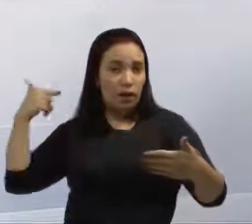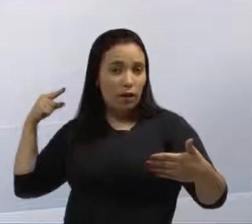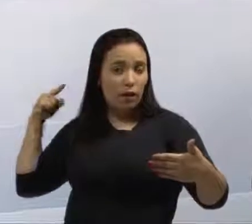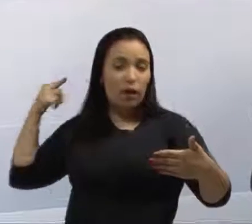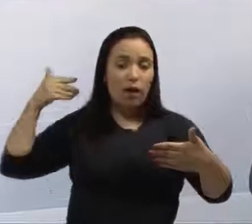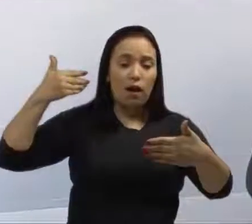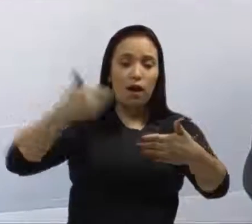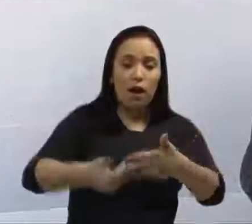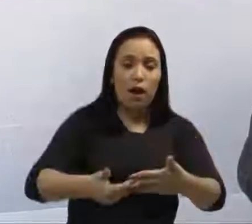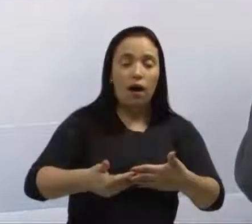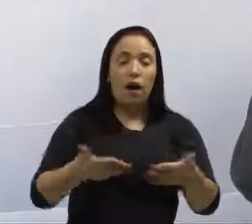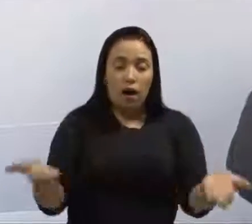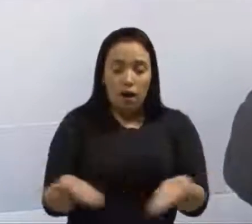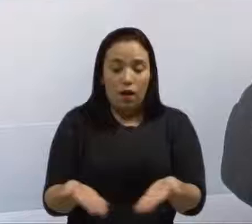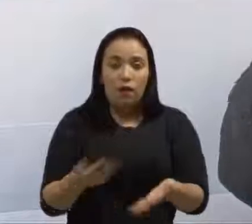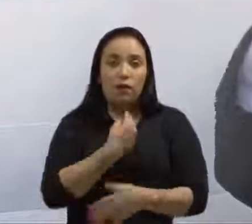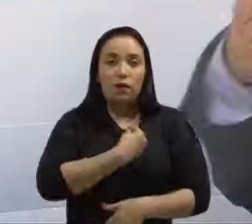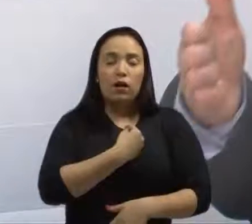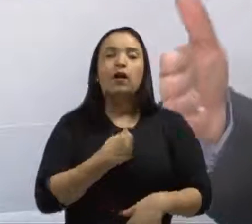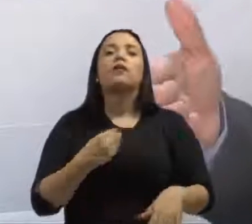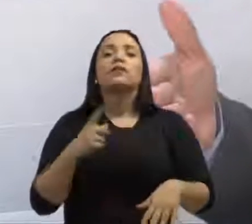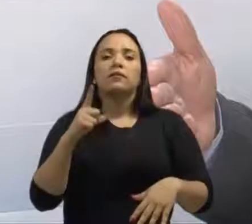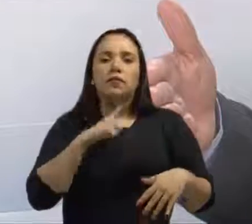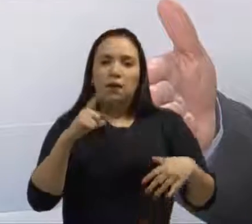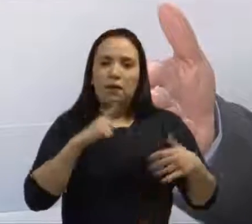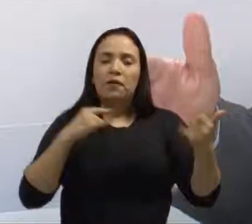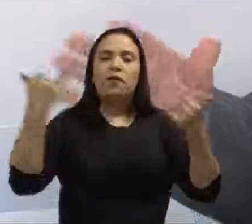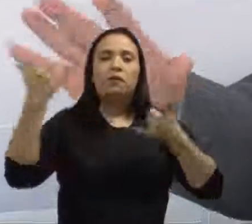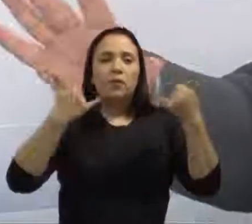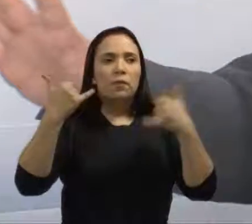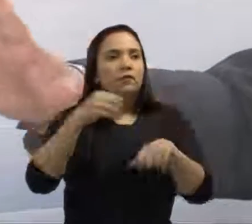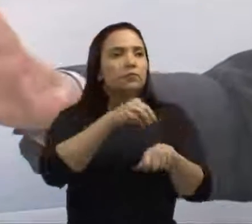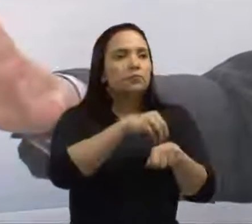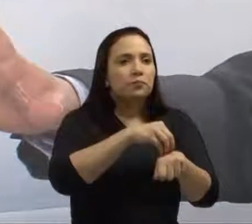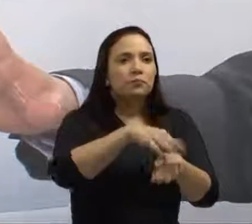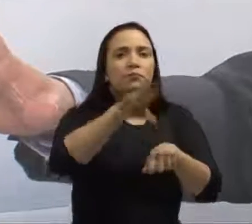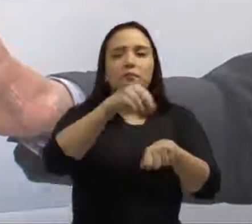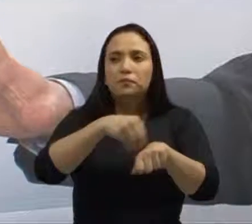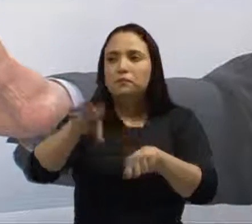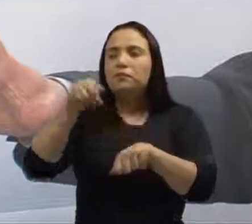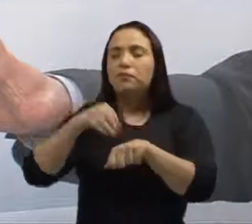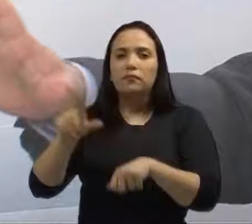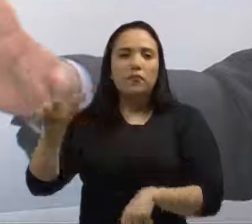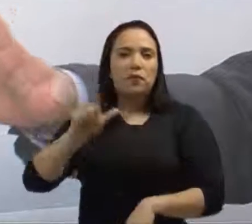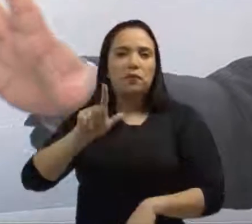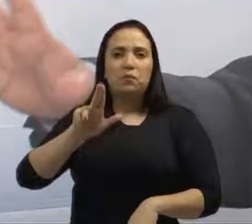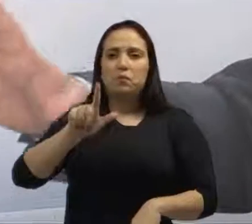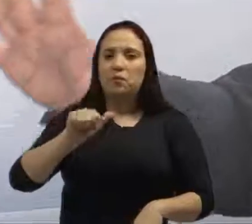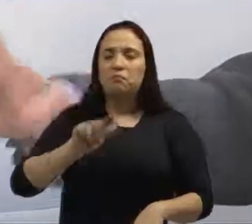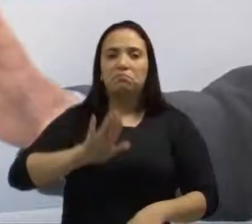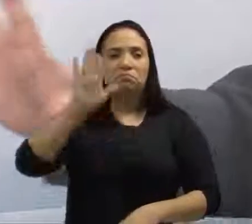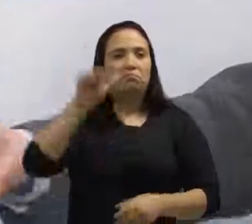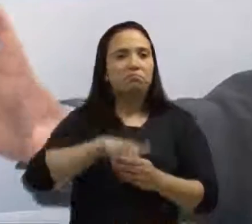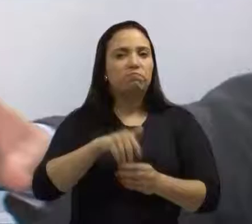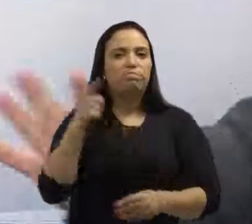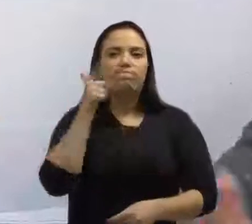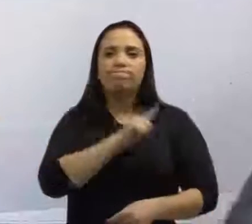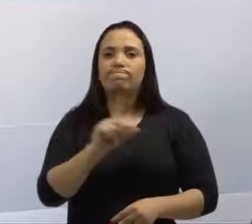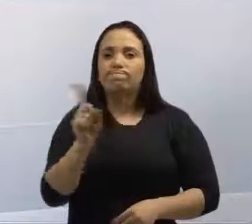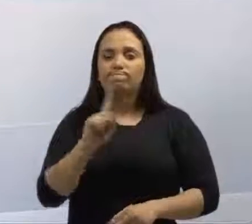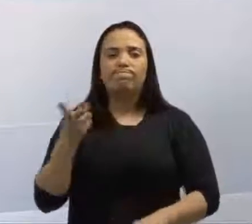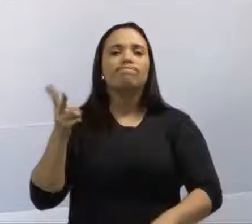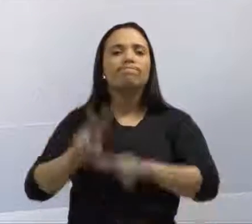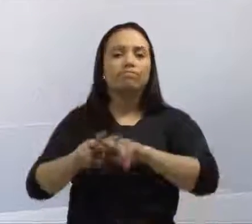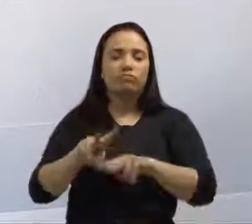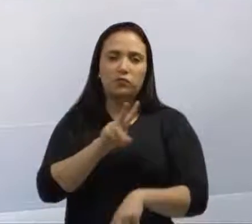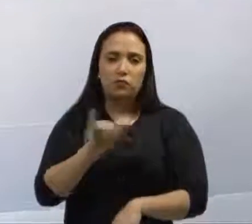cá, uma parte sensível da opinião pública já sabe, Carlos Frederico, que o Lula dificilmente será